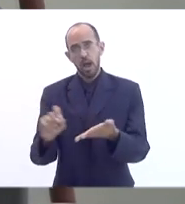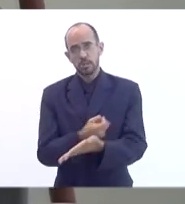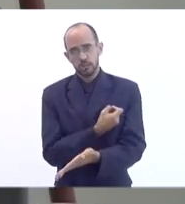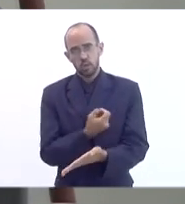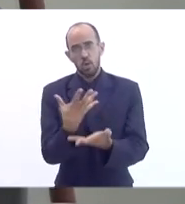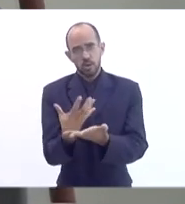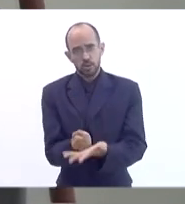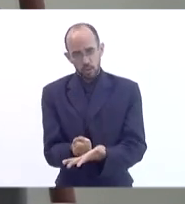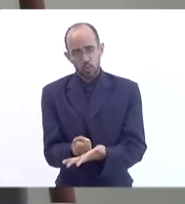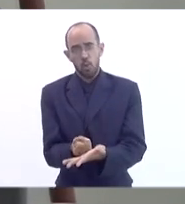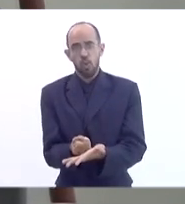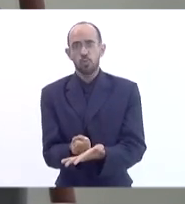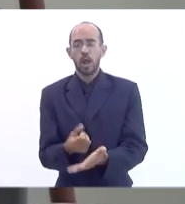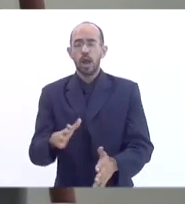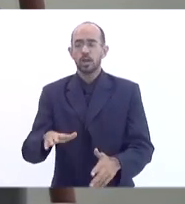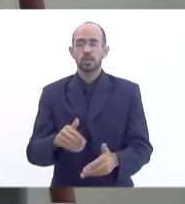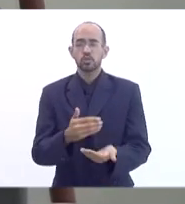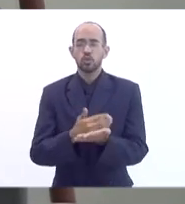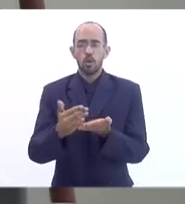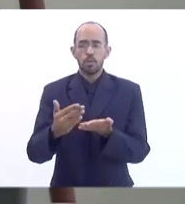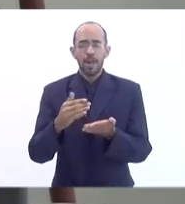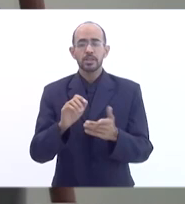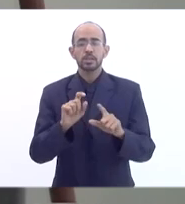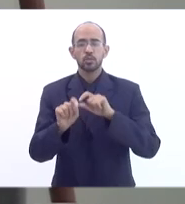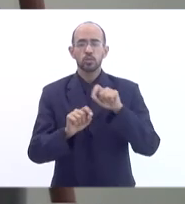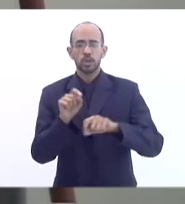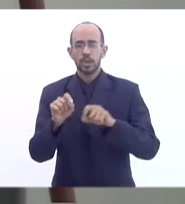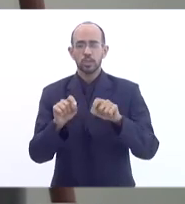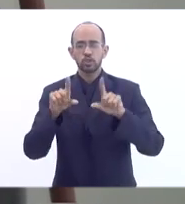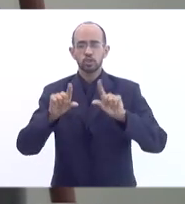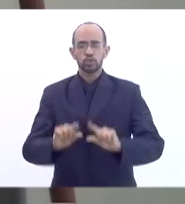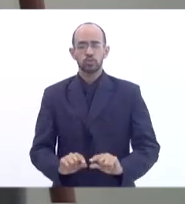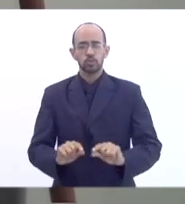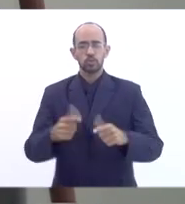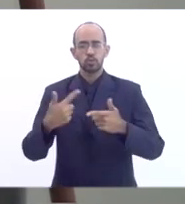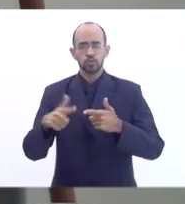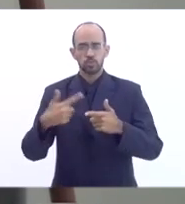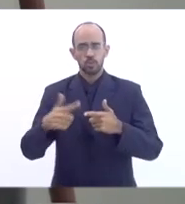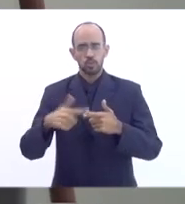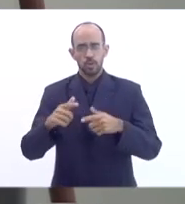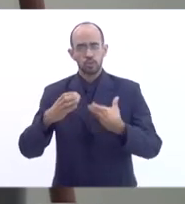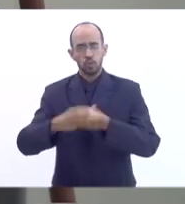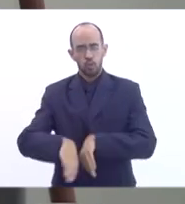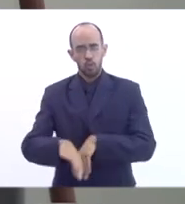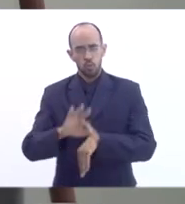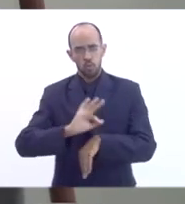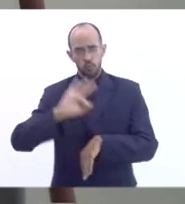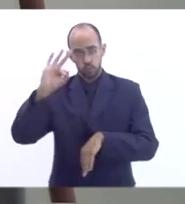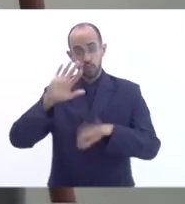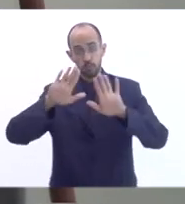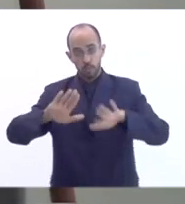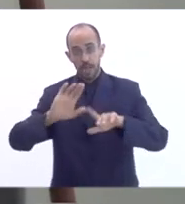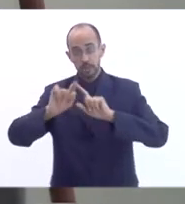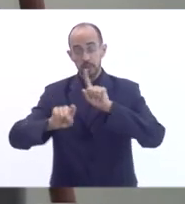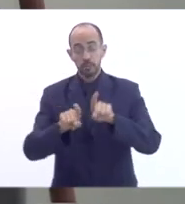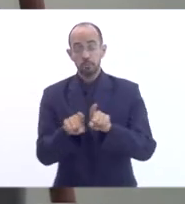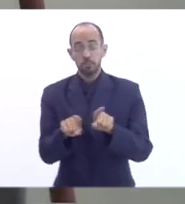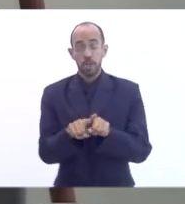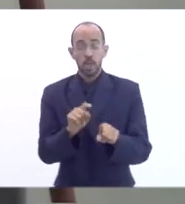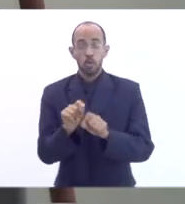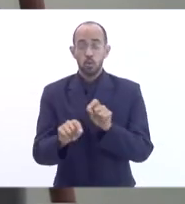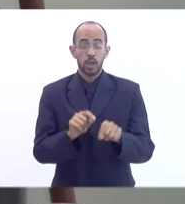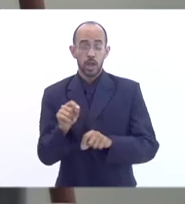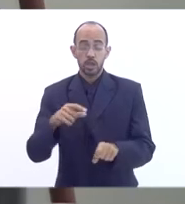convicção que isso vai começar a diminuir a intensidade de problemas em concursos futuros entretanto nós ainda